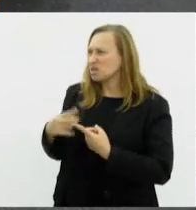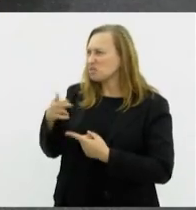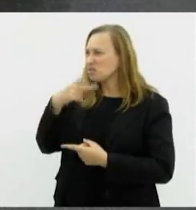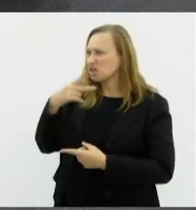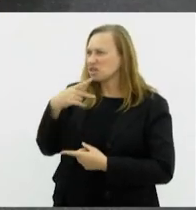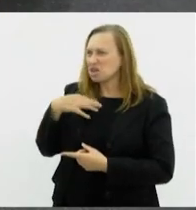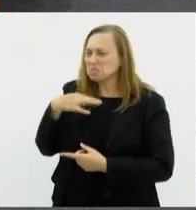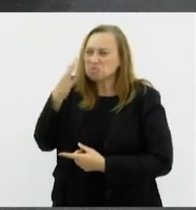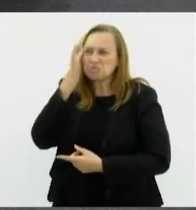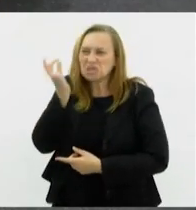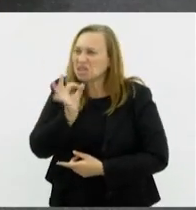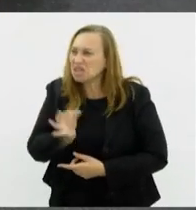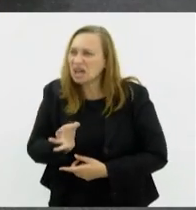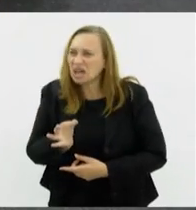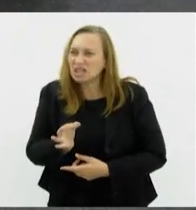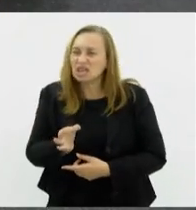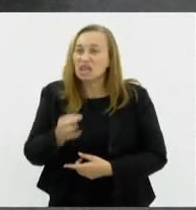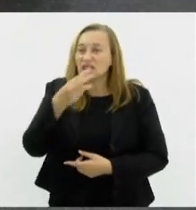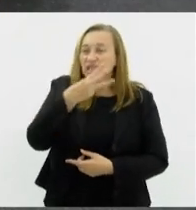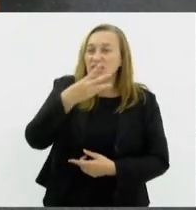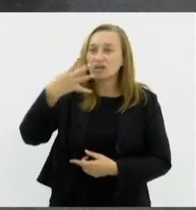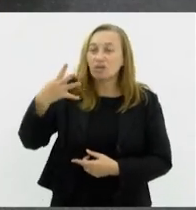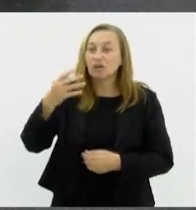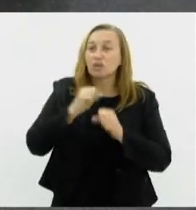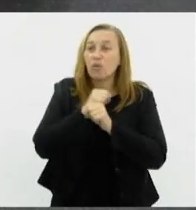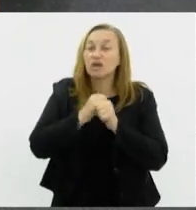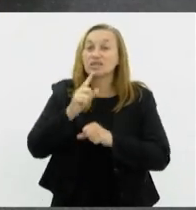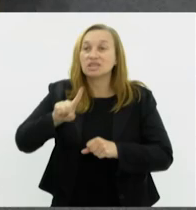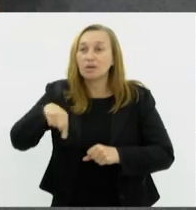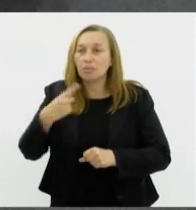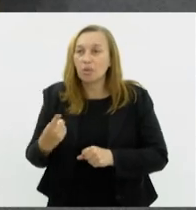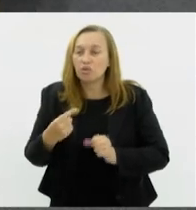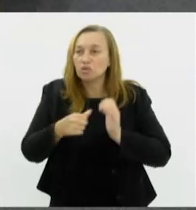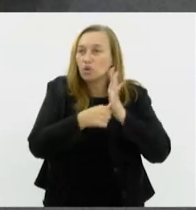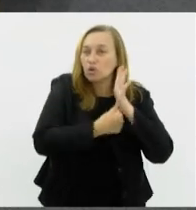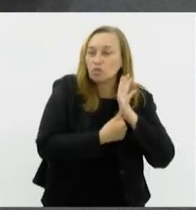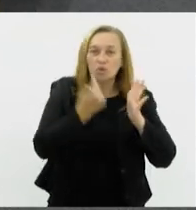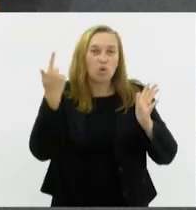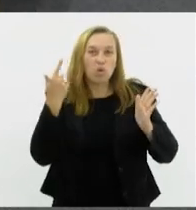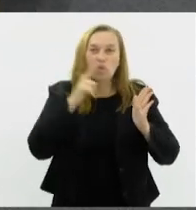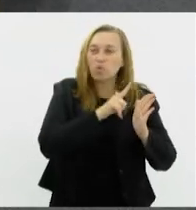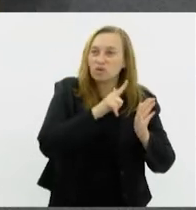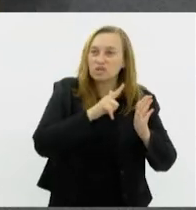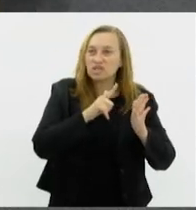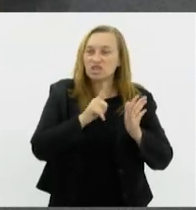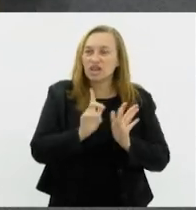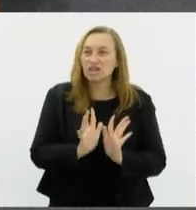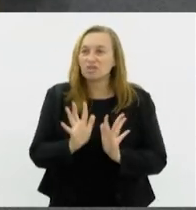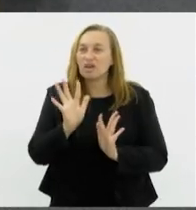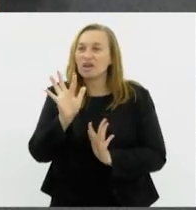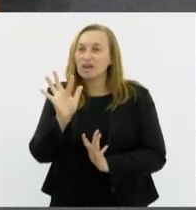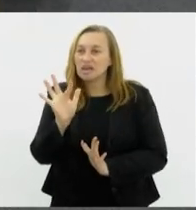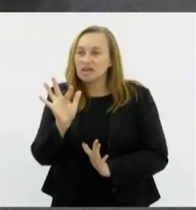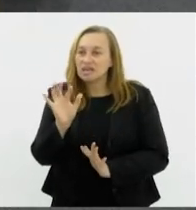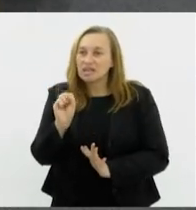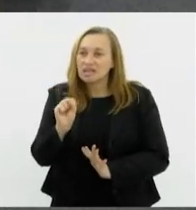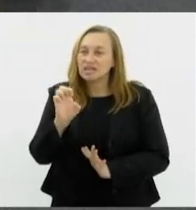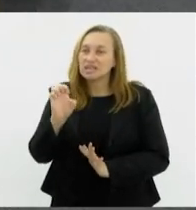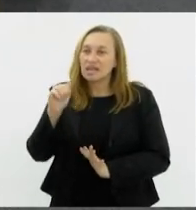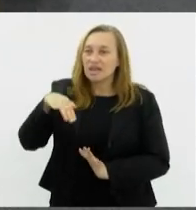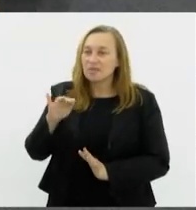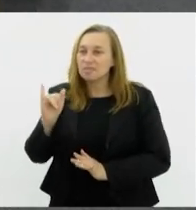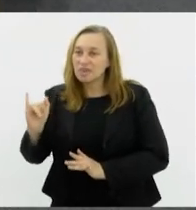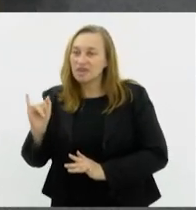que eu não consigo entender. E 34 anos depois, o clube conseguir chegar a uma semifinal, né, uma final de campeonato